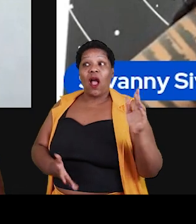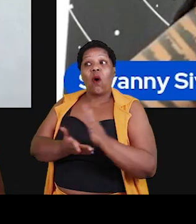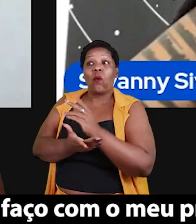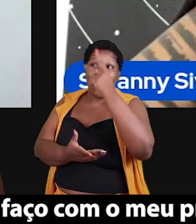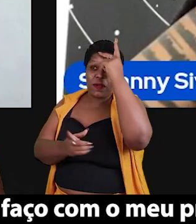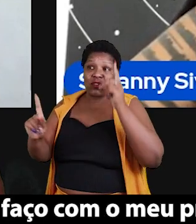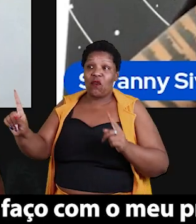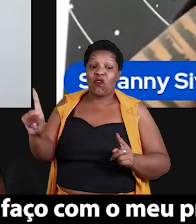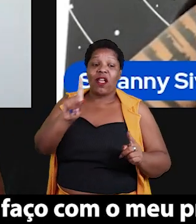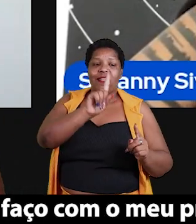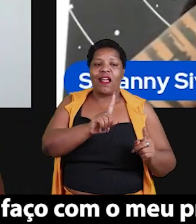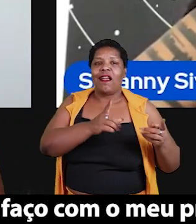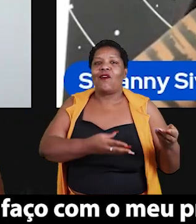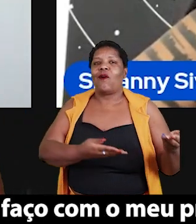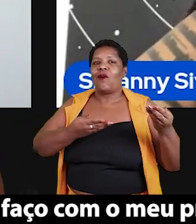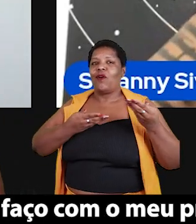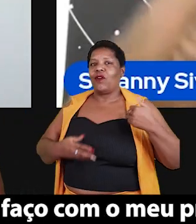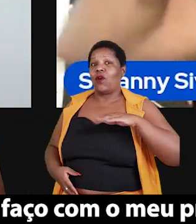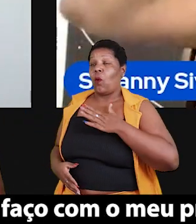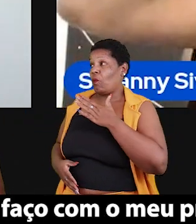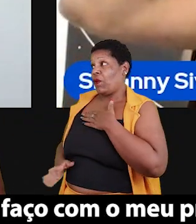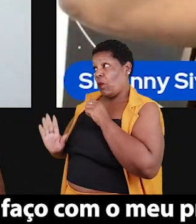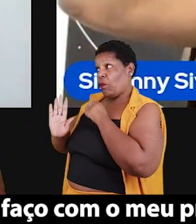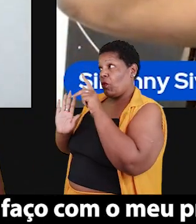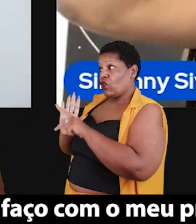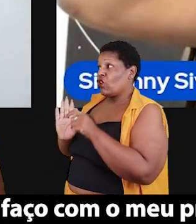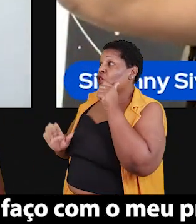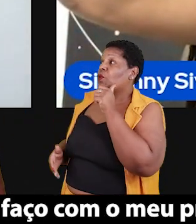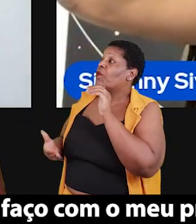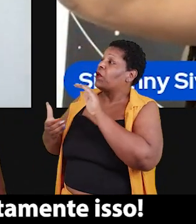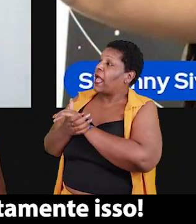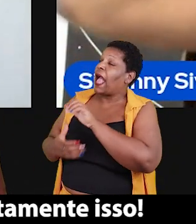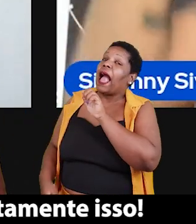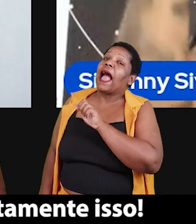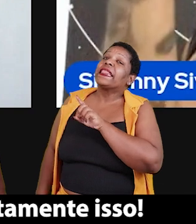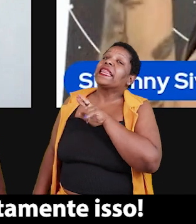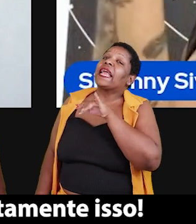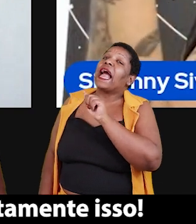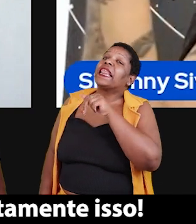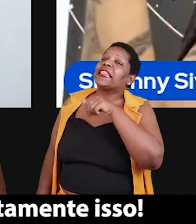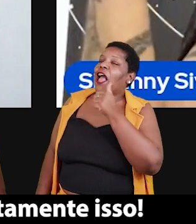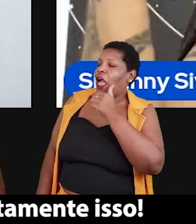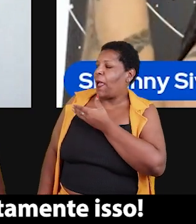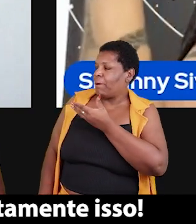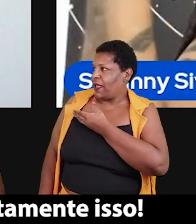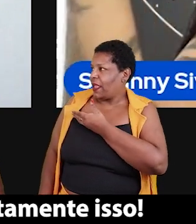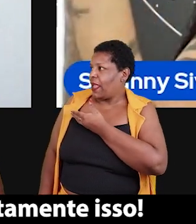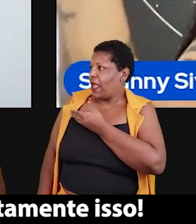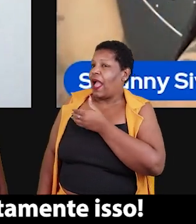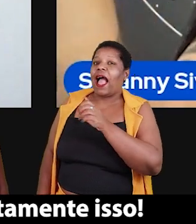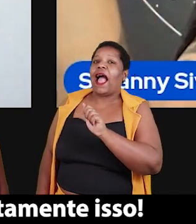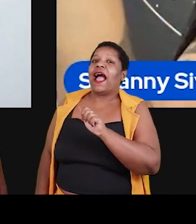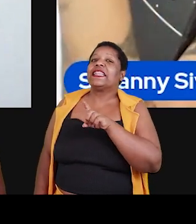gente. Então, o que eu faço com o meu projeto ao lado da minha parceira Adriana Biancolini é justamente isso: